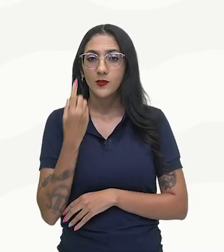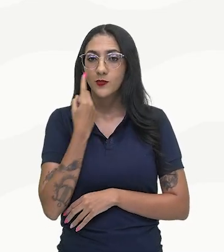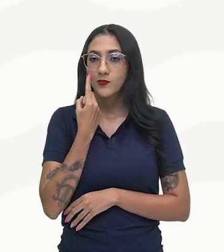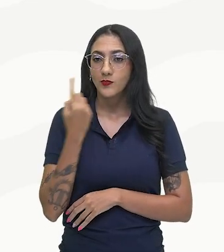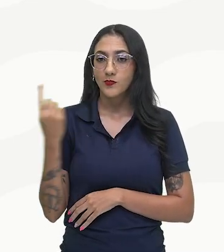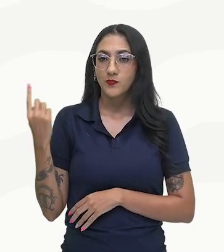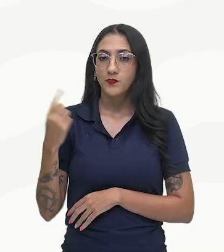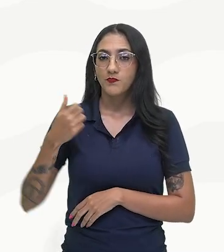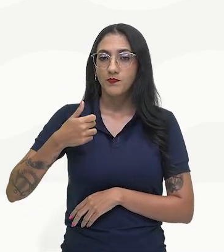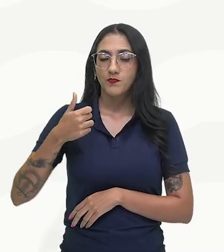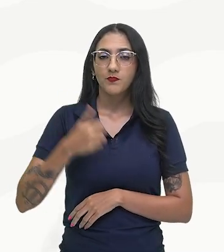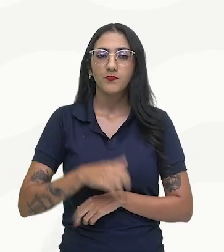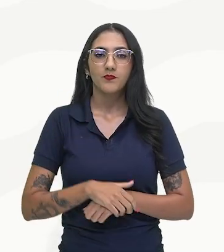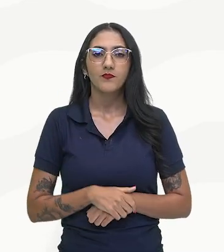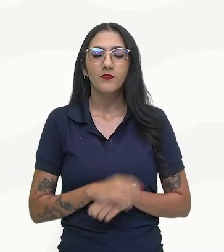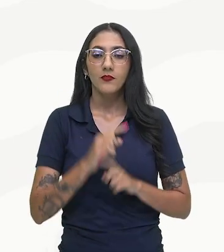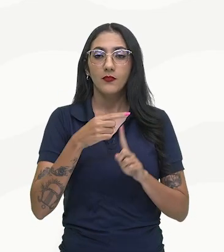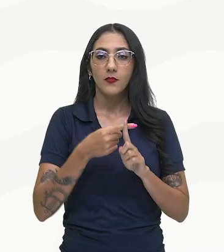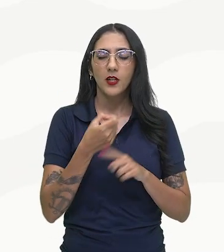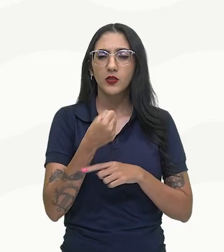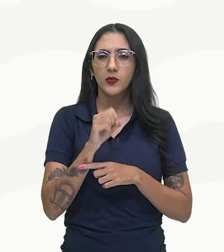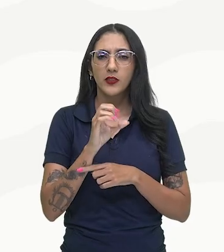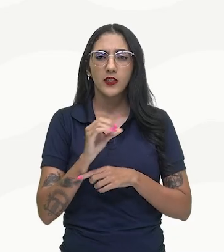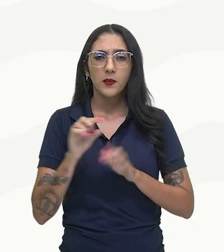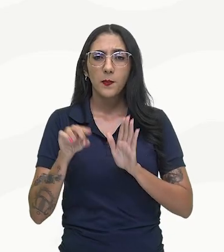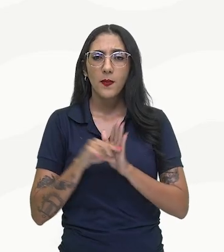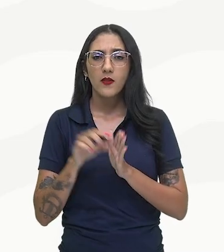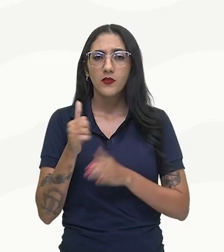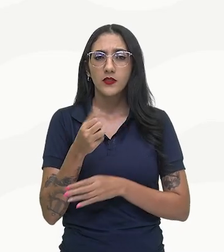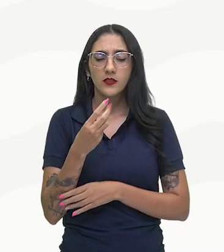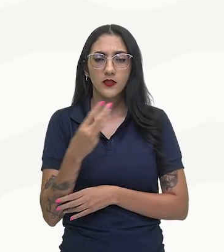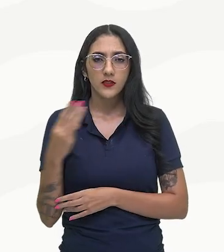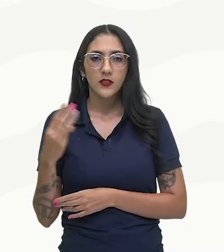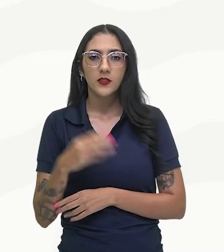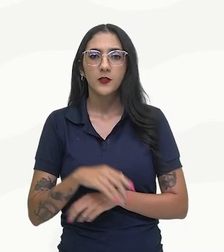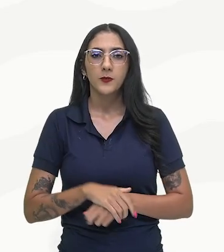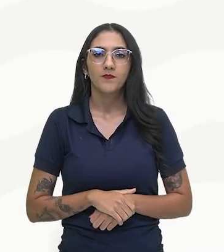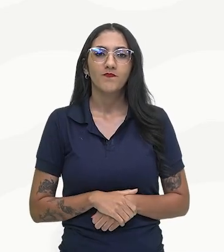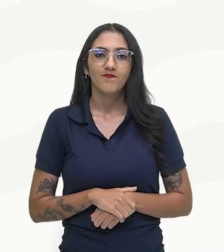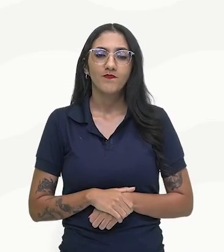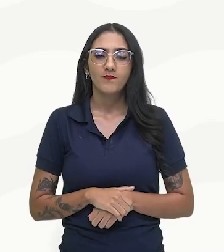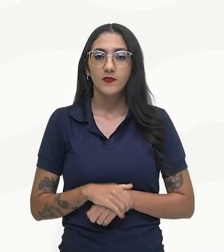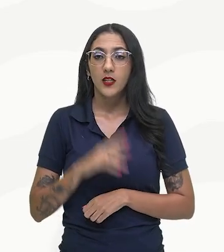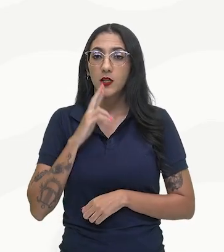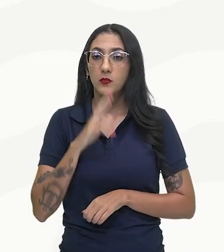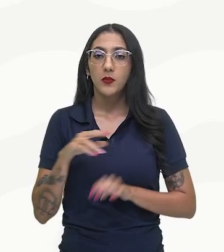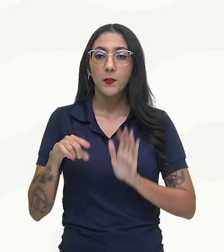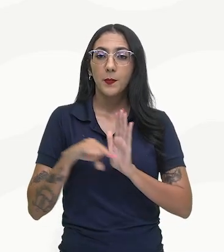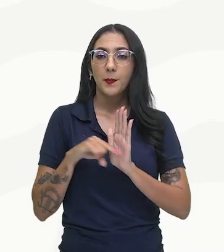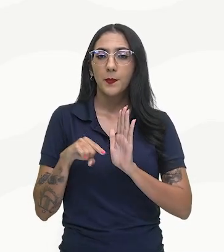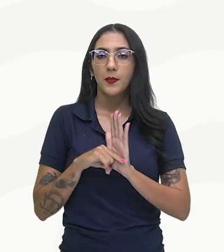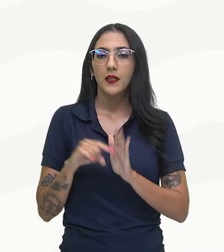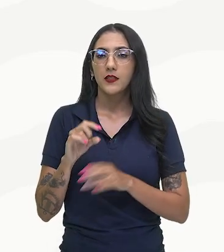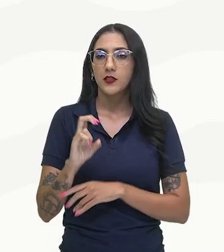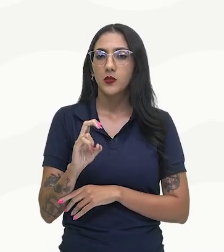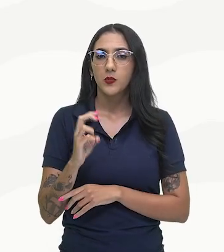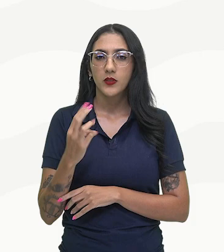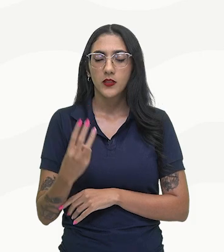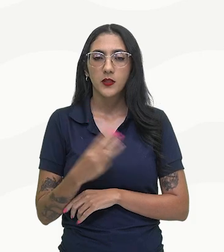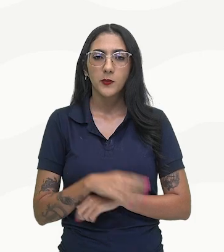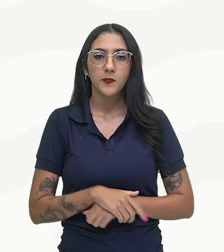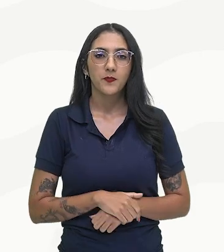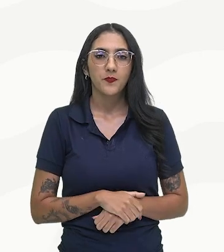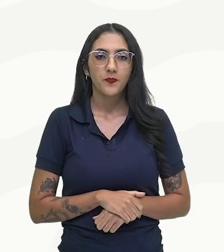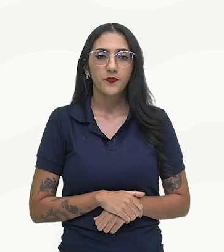aqui, mais 80 com menos 133, que vai dar menos 53. Então, essa vai ser